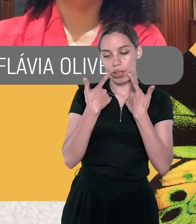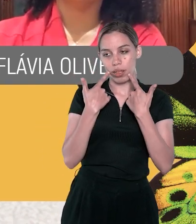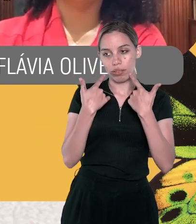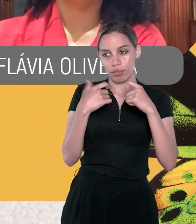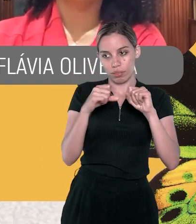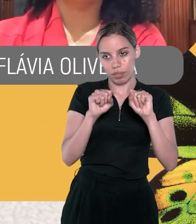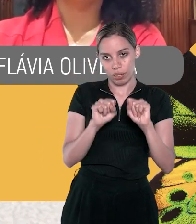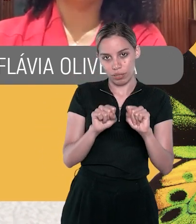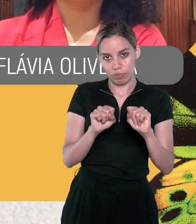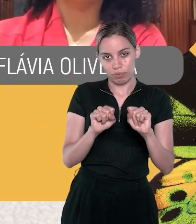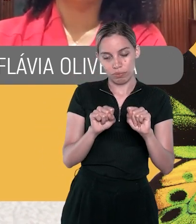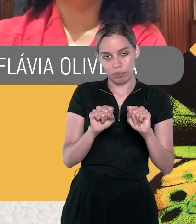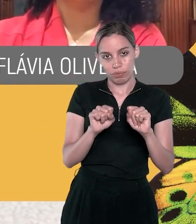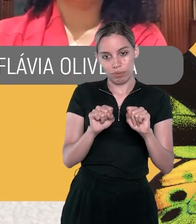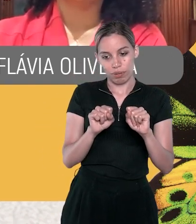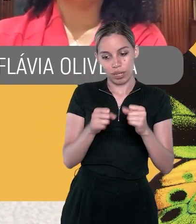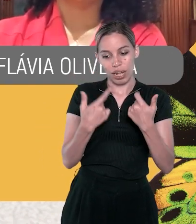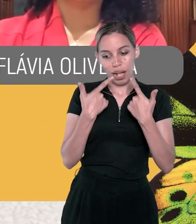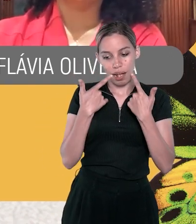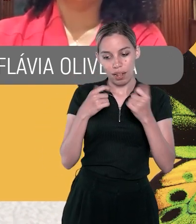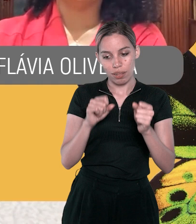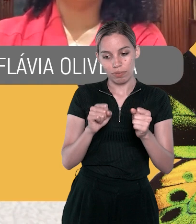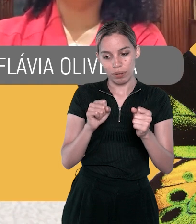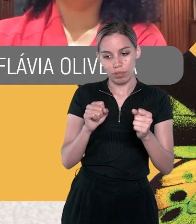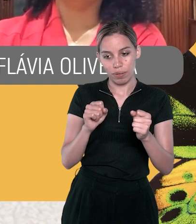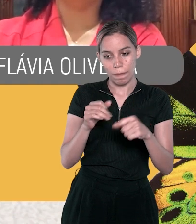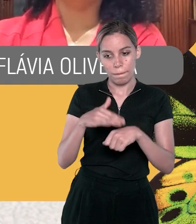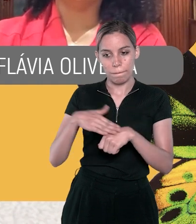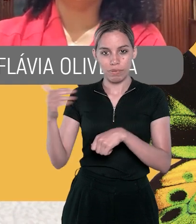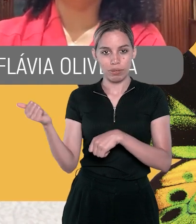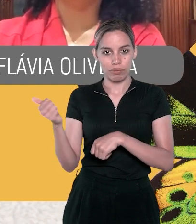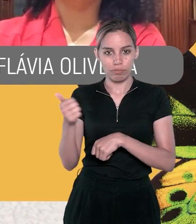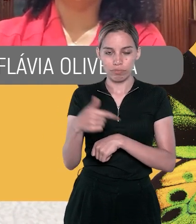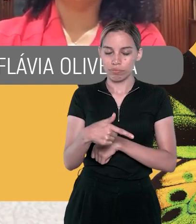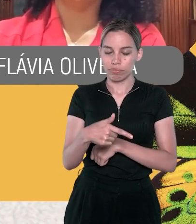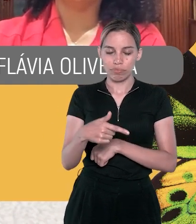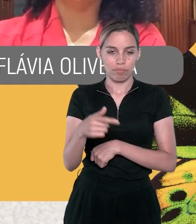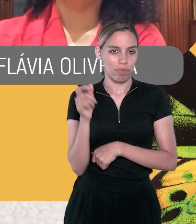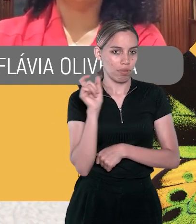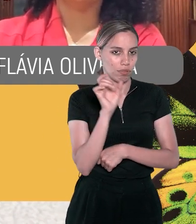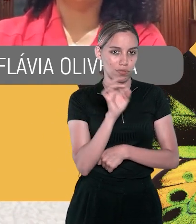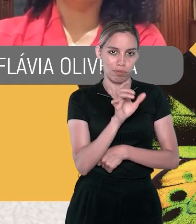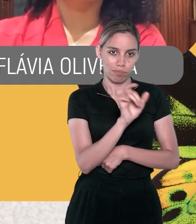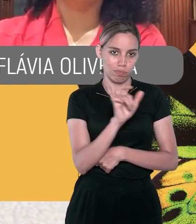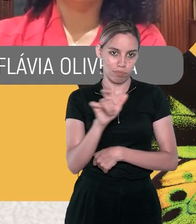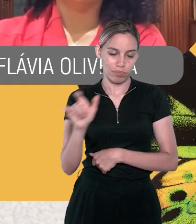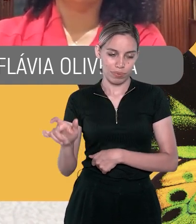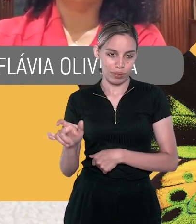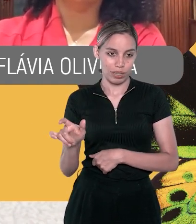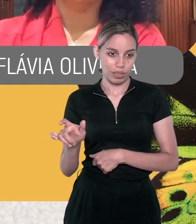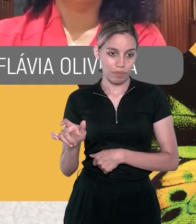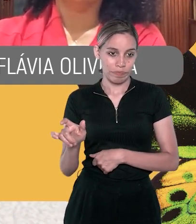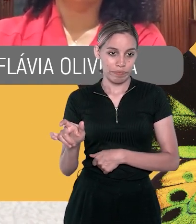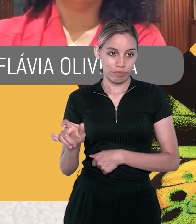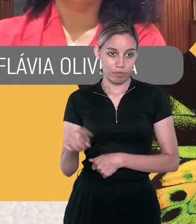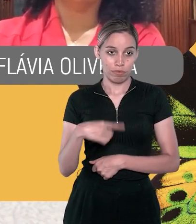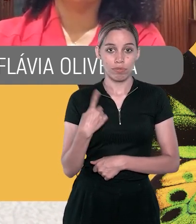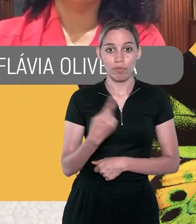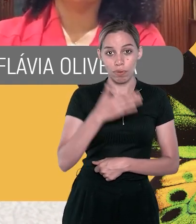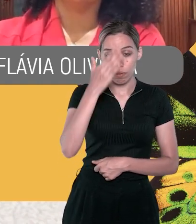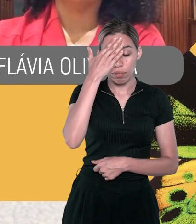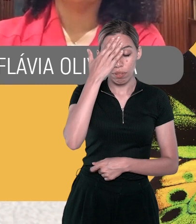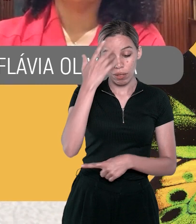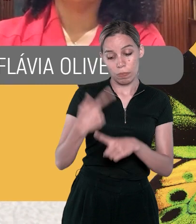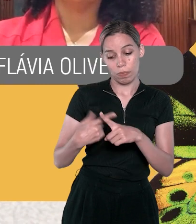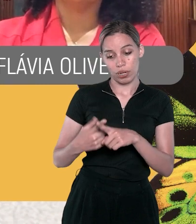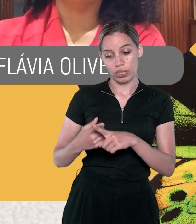a linguagem transcende a palavra, né? Quer dizer, a gente sabe disso, nós que gostamos de literatura, de música, a gente sabe que a música é uma